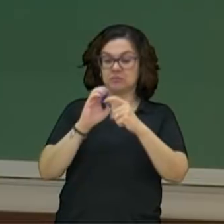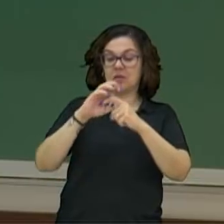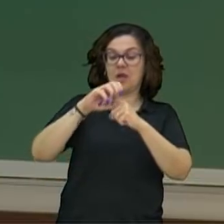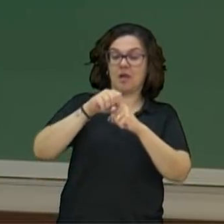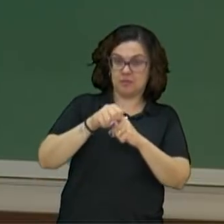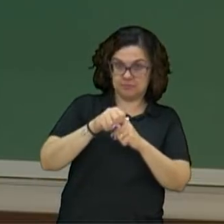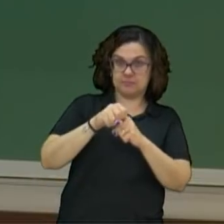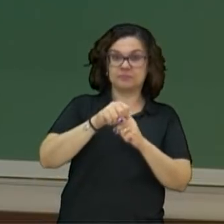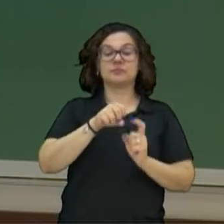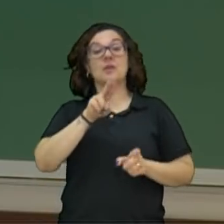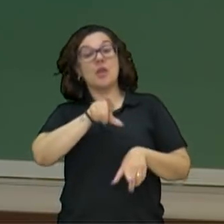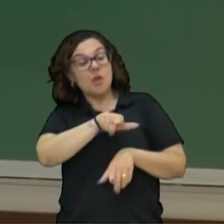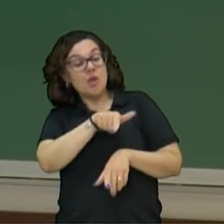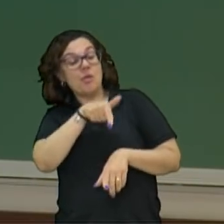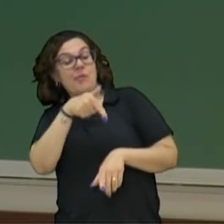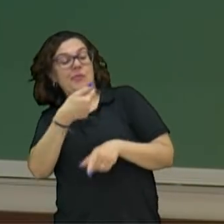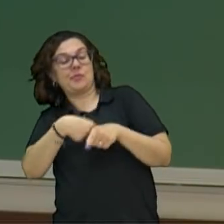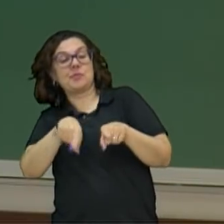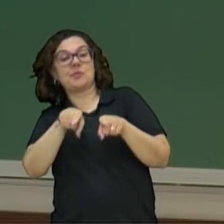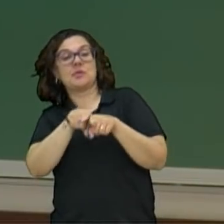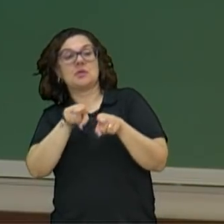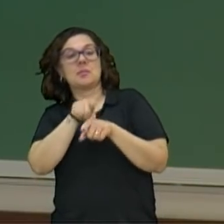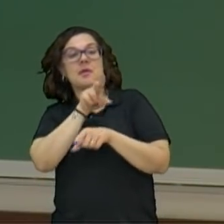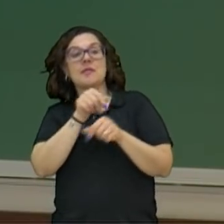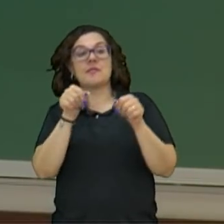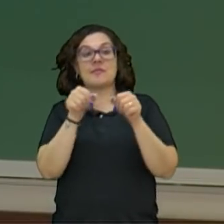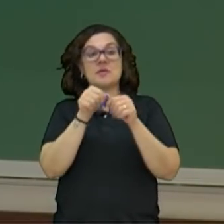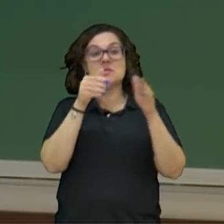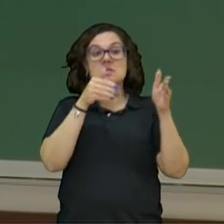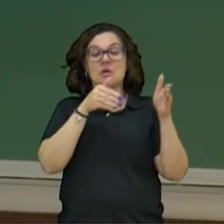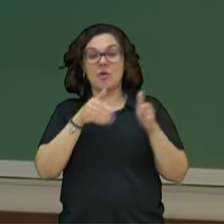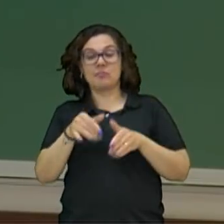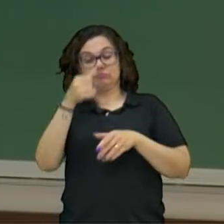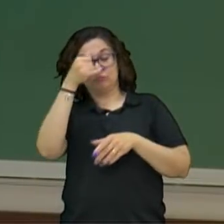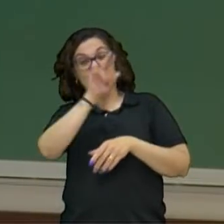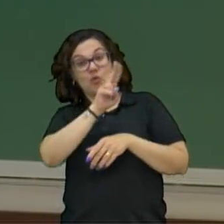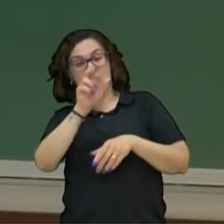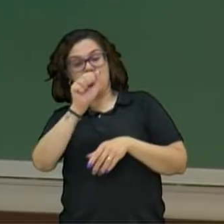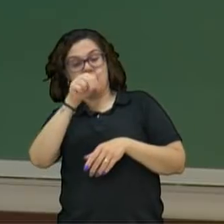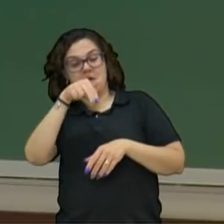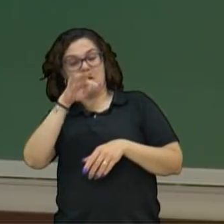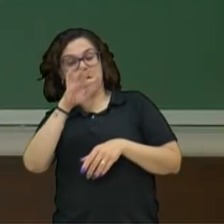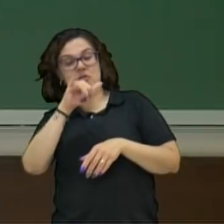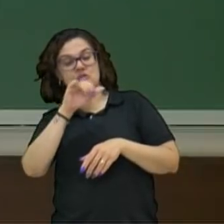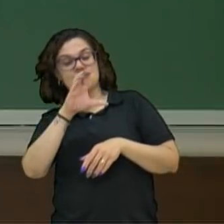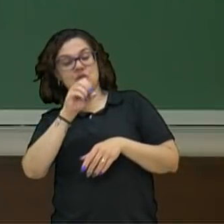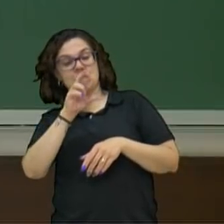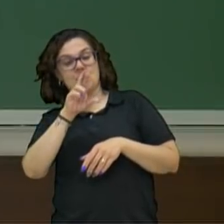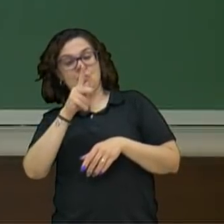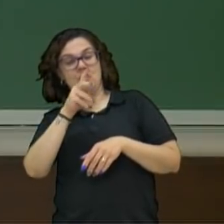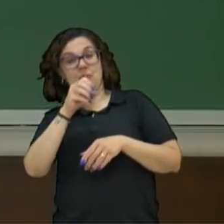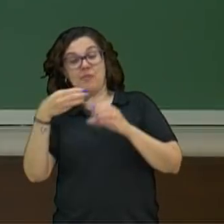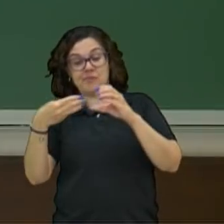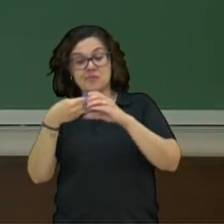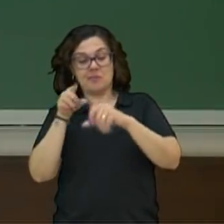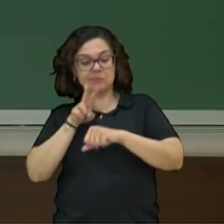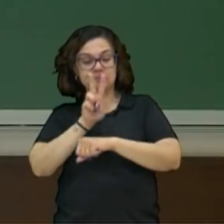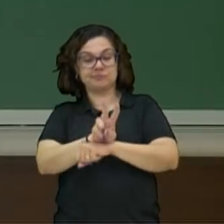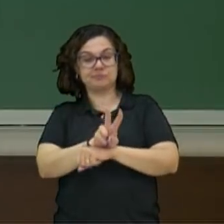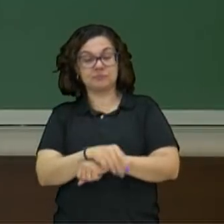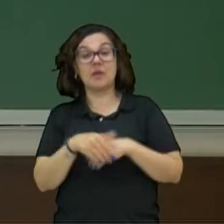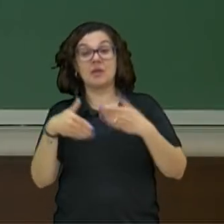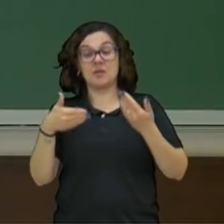também um dos outros mecanismos é a produção de anticorpos, tá? Então, só frisando aqui, na